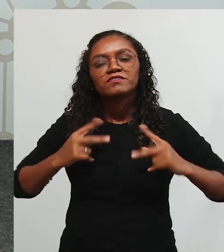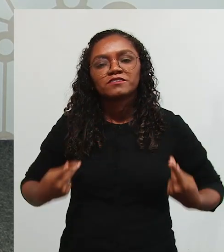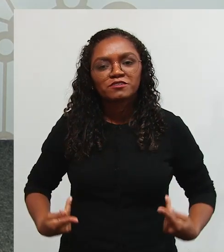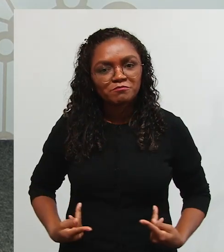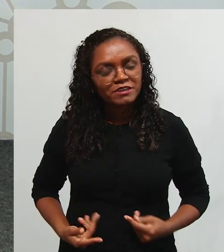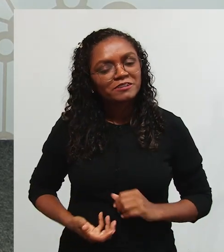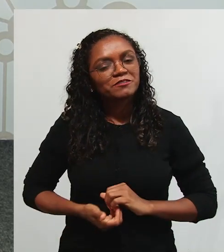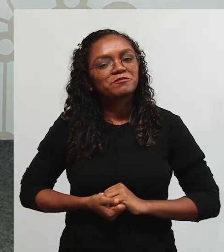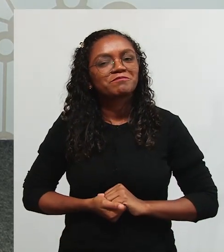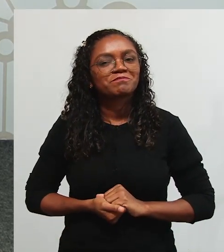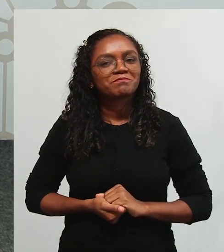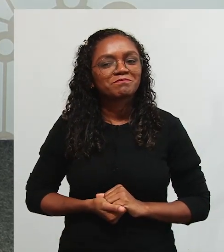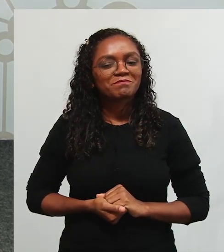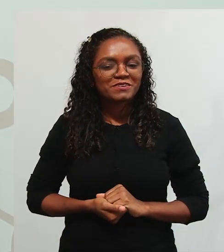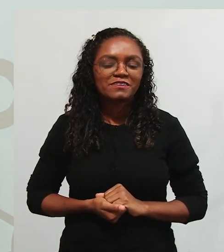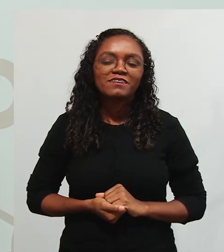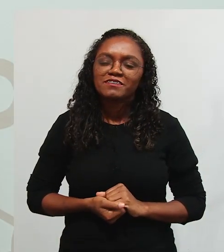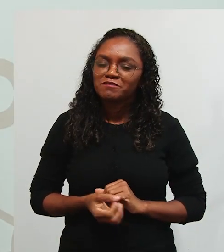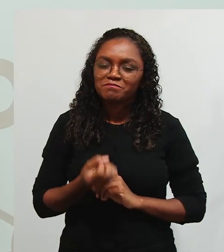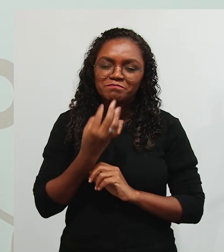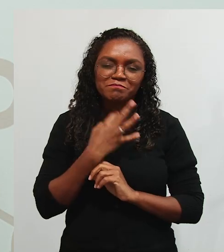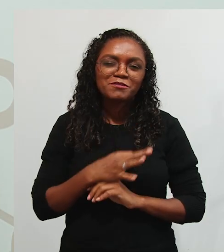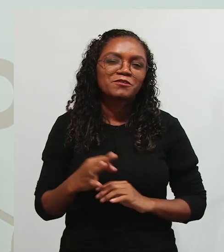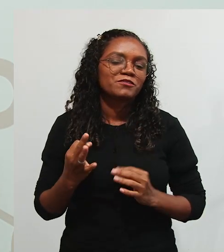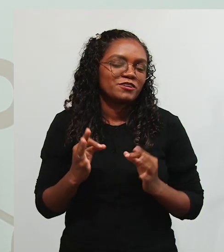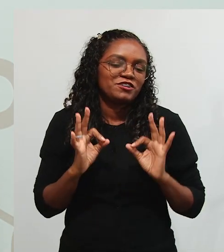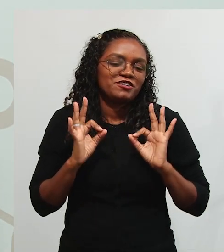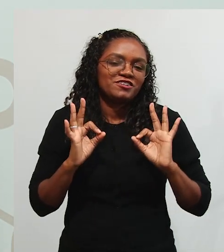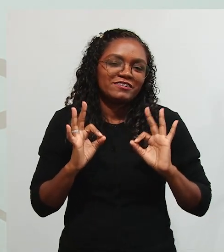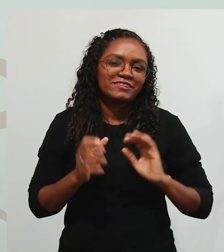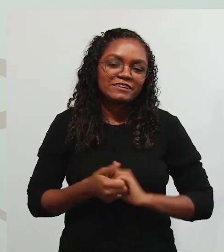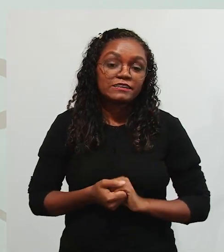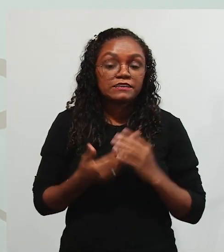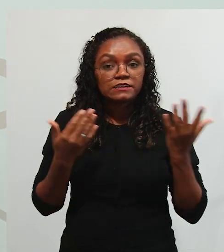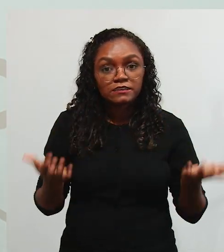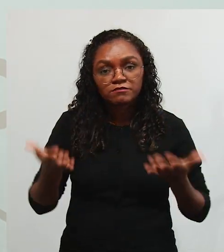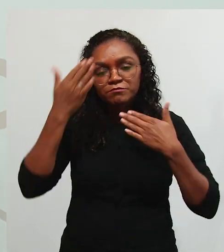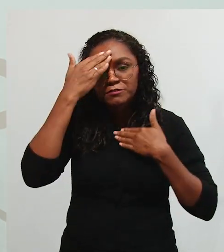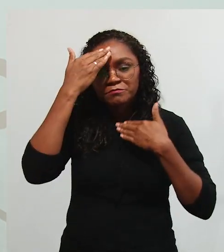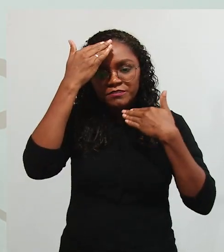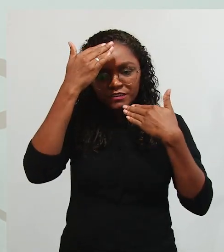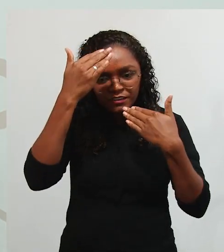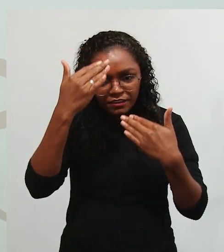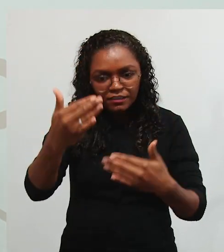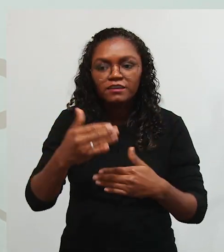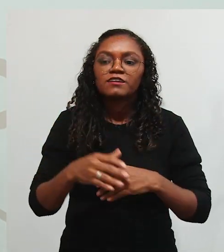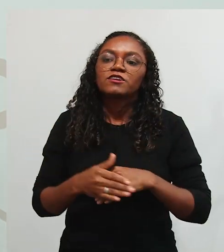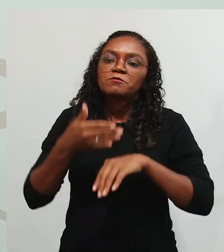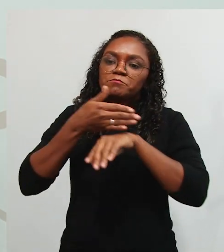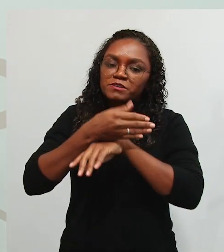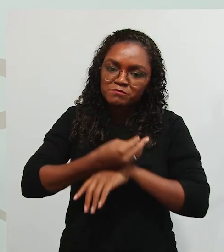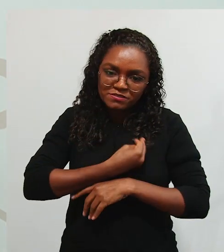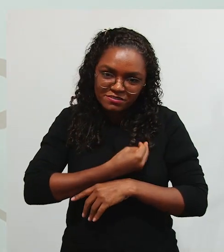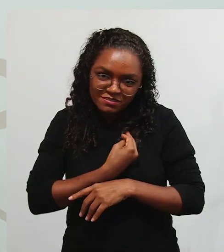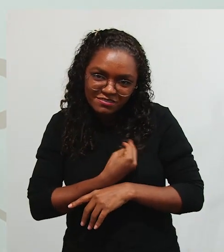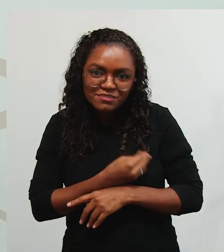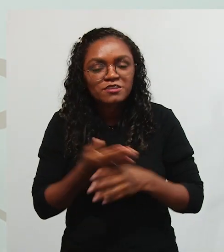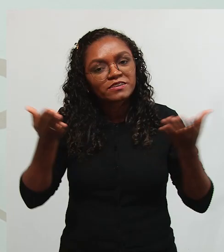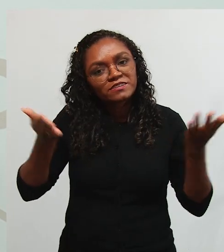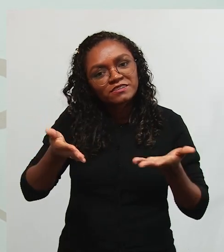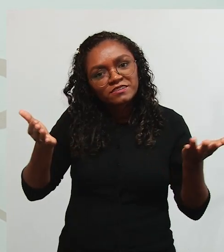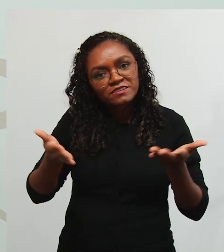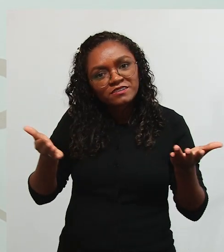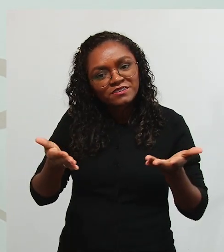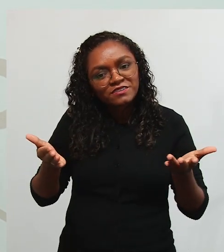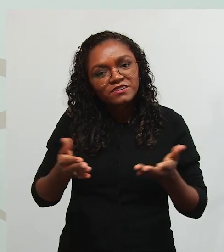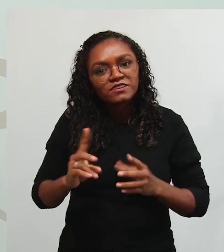humanos. Tudo, né, gente? Muito chique isso. A gente agradece especialmente sua participação aqui